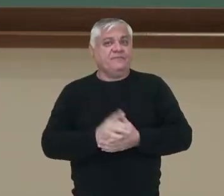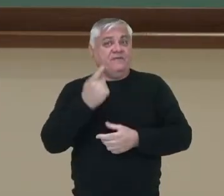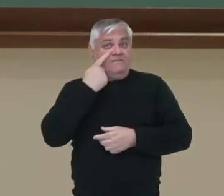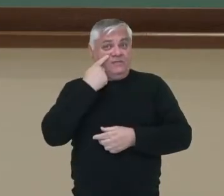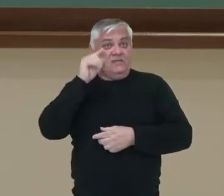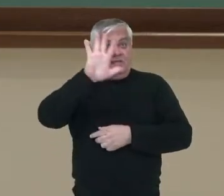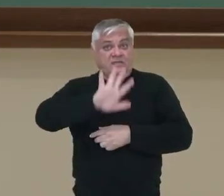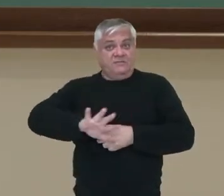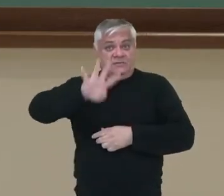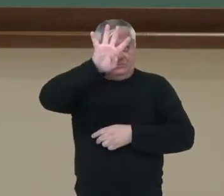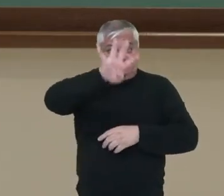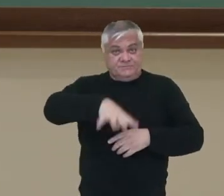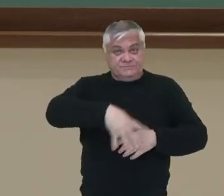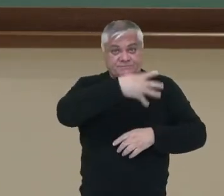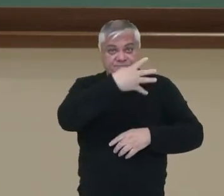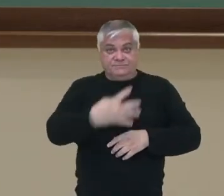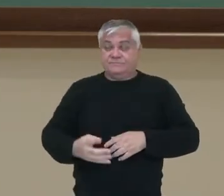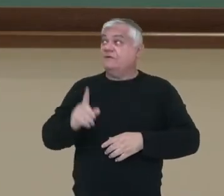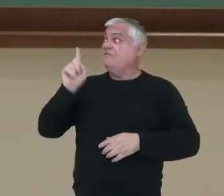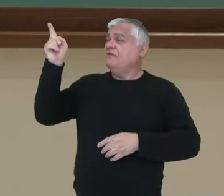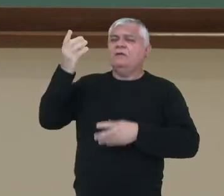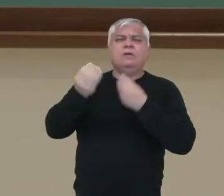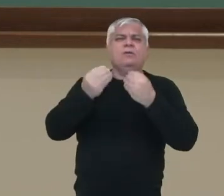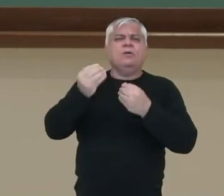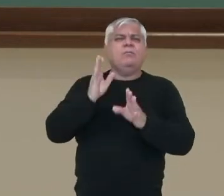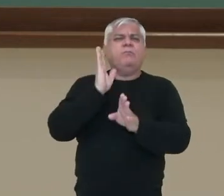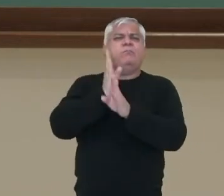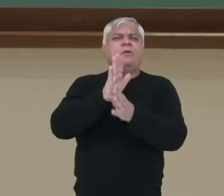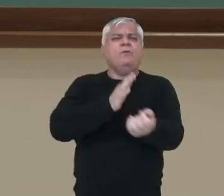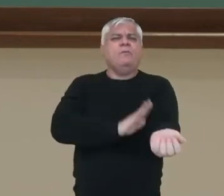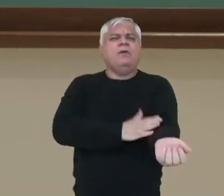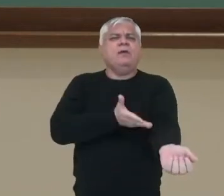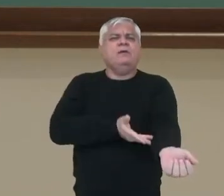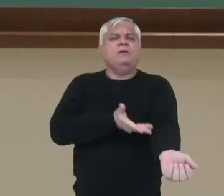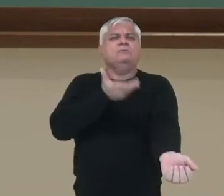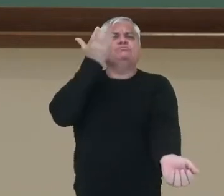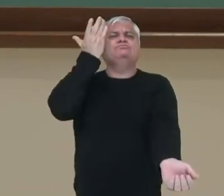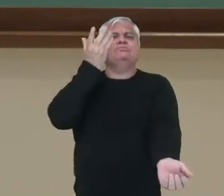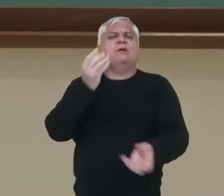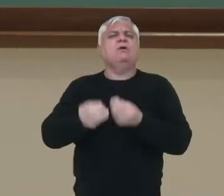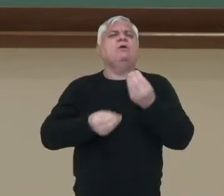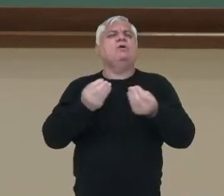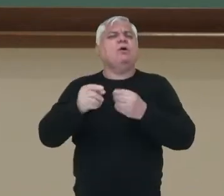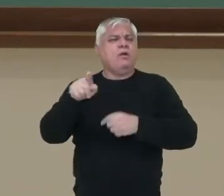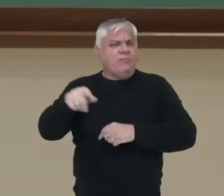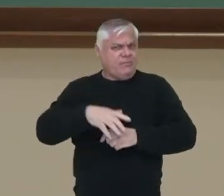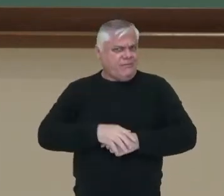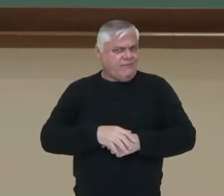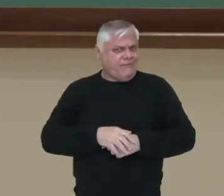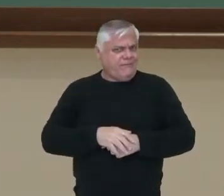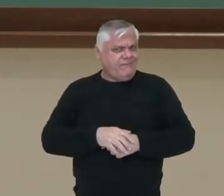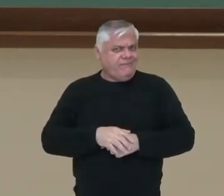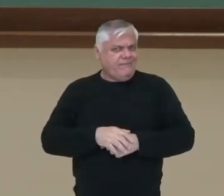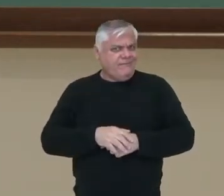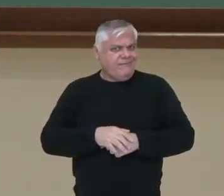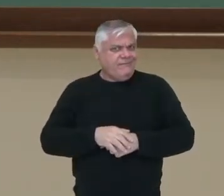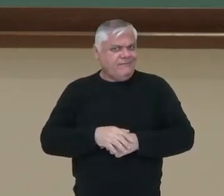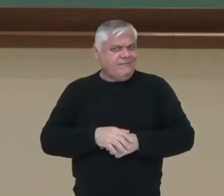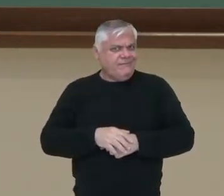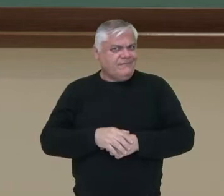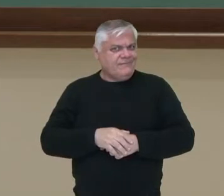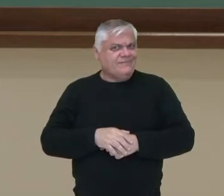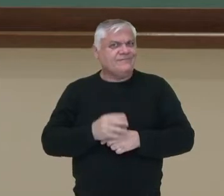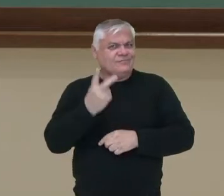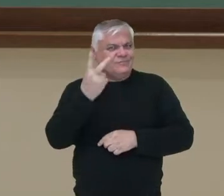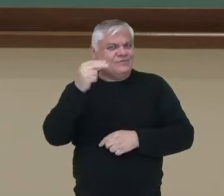possa observar e tentar chegar numa conclusão. Por que o médico falou que ela está num quadro de hipertensão?